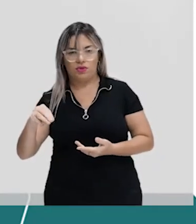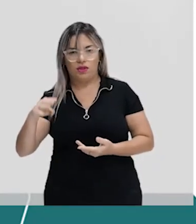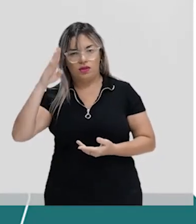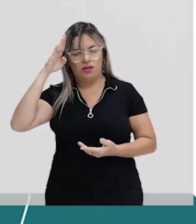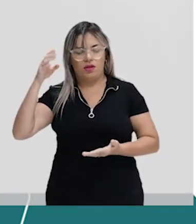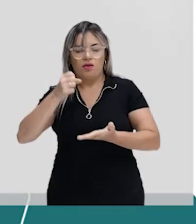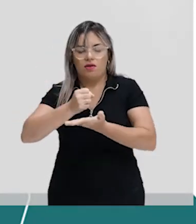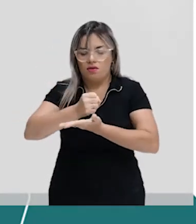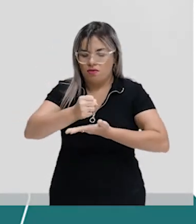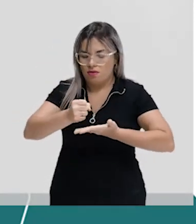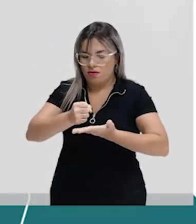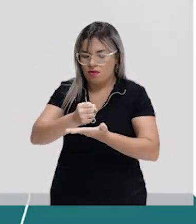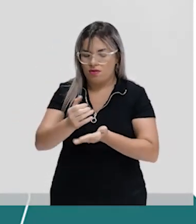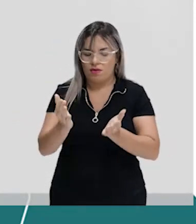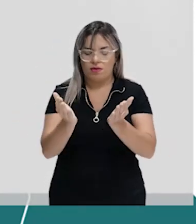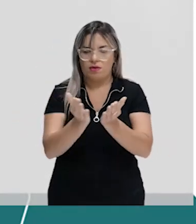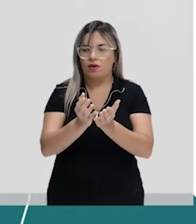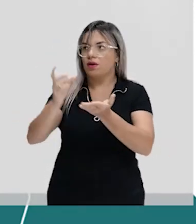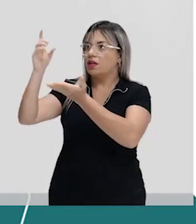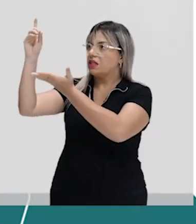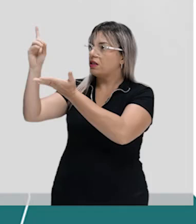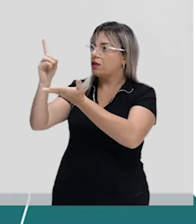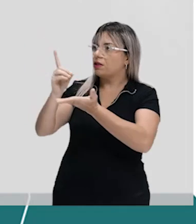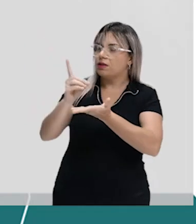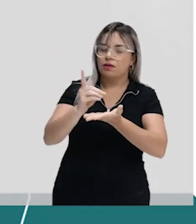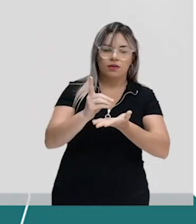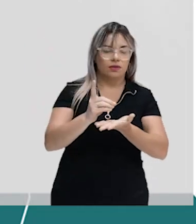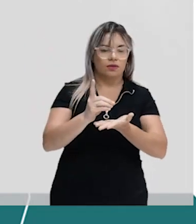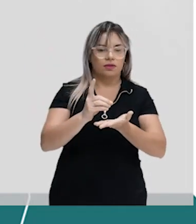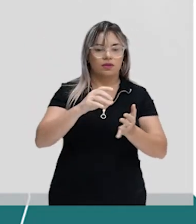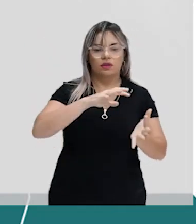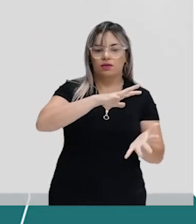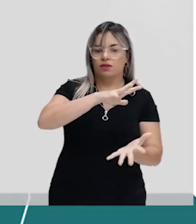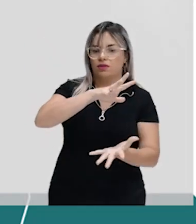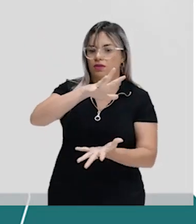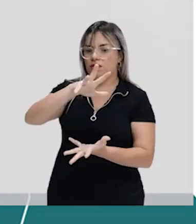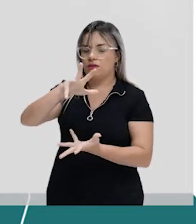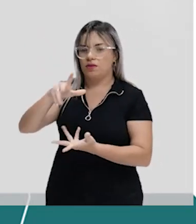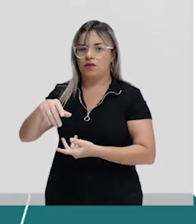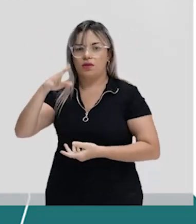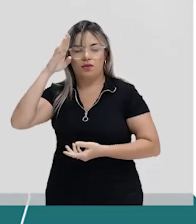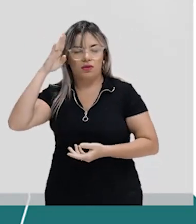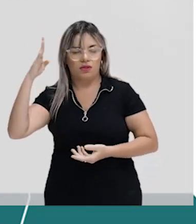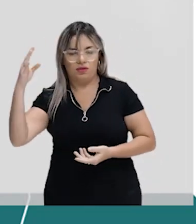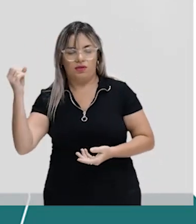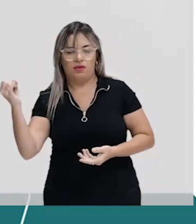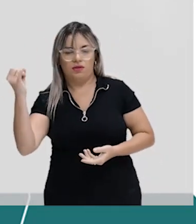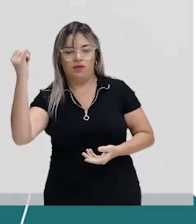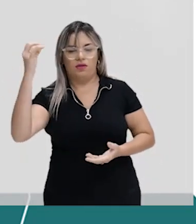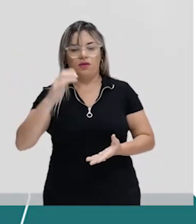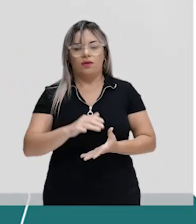de tudo e o responsável por todas as coisas. Aqui a gente coloca seria,